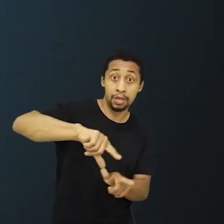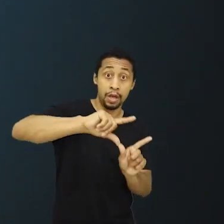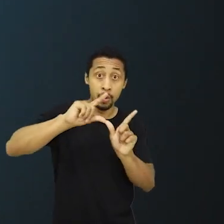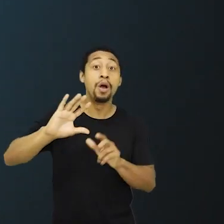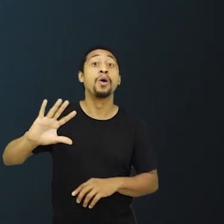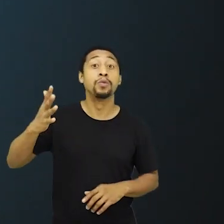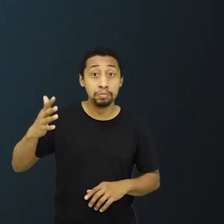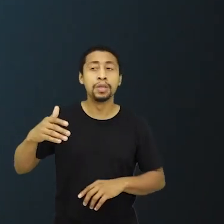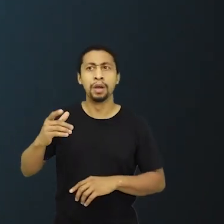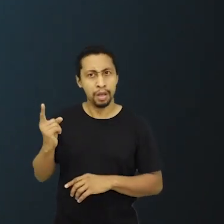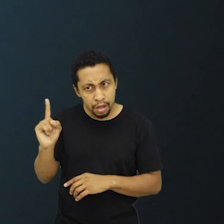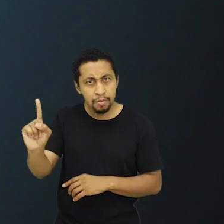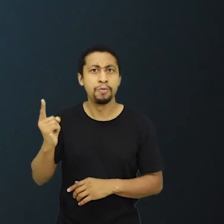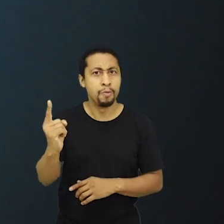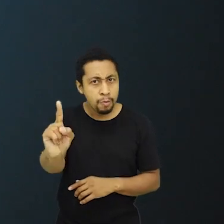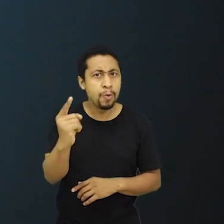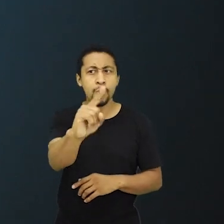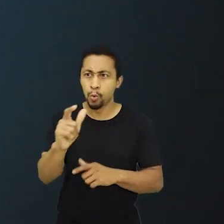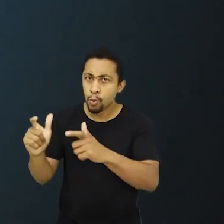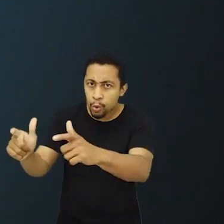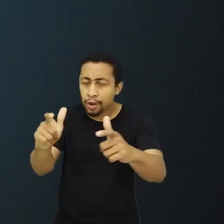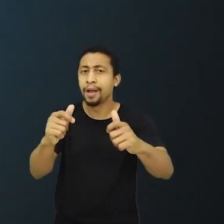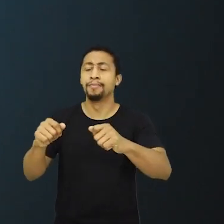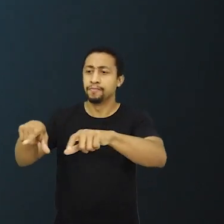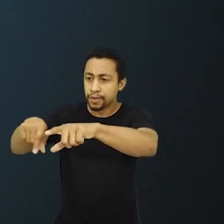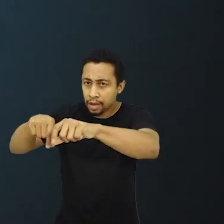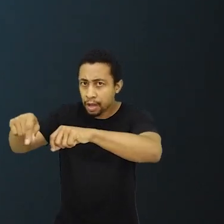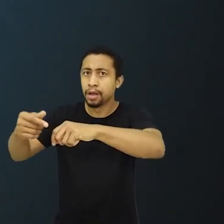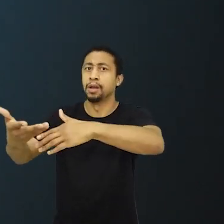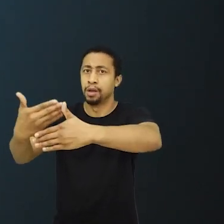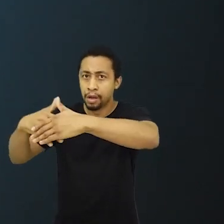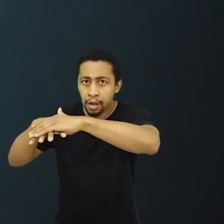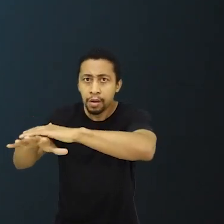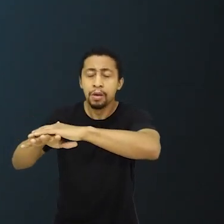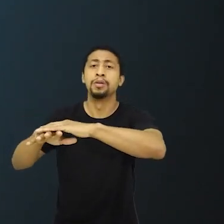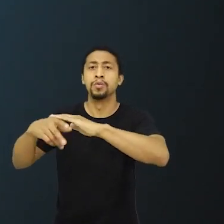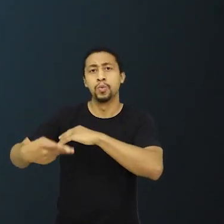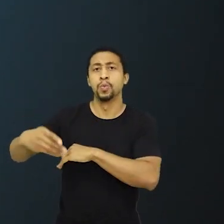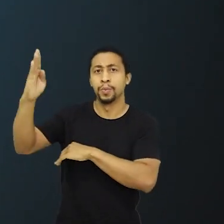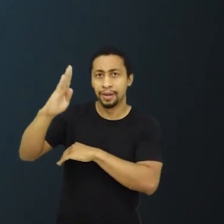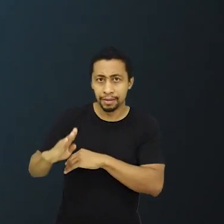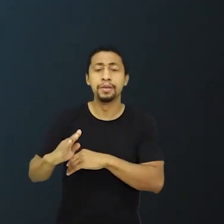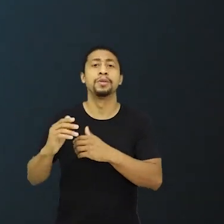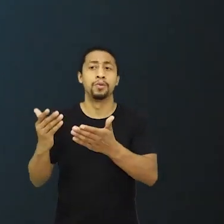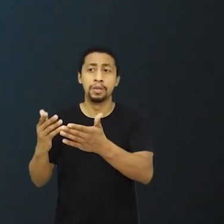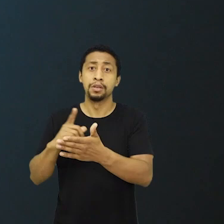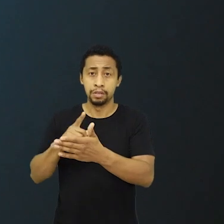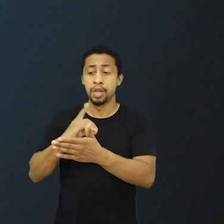eles iam em arquivos públicos, arquivos privados, então Arquivo Nacional, Arquivo Público do Estado, onde estão o acervo do